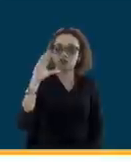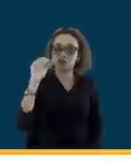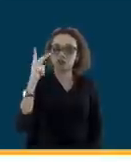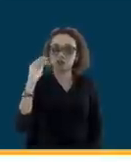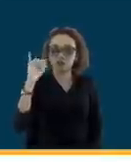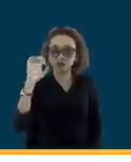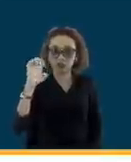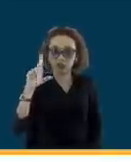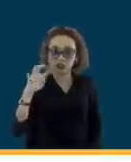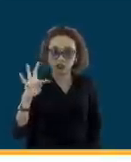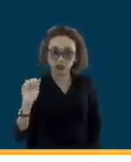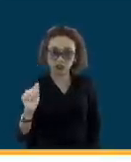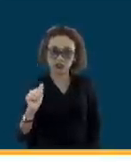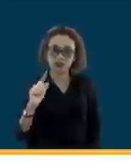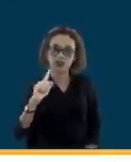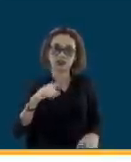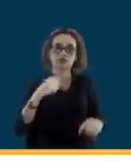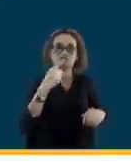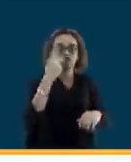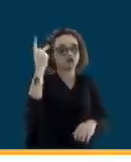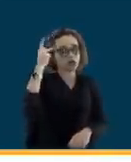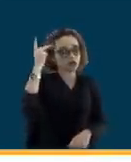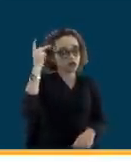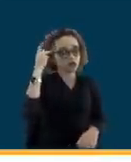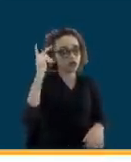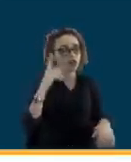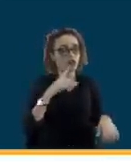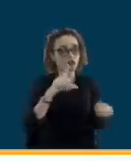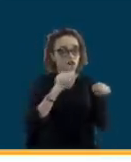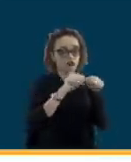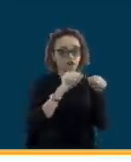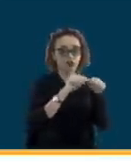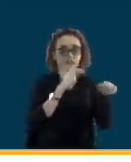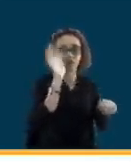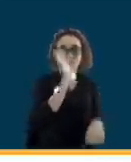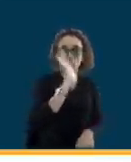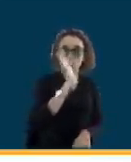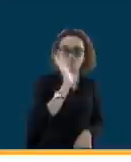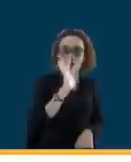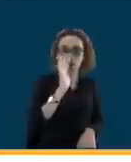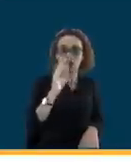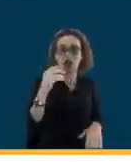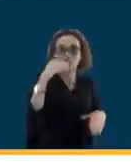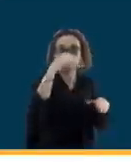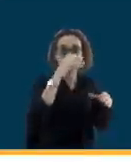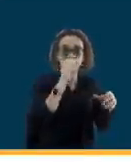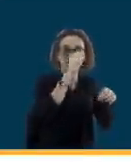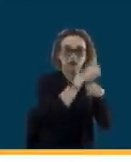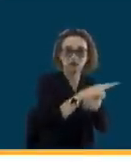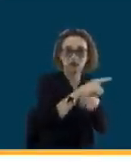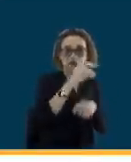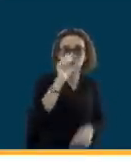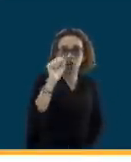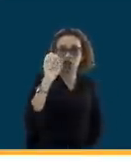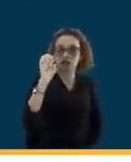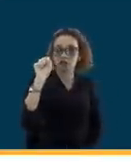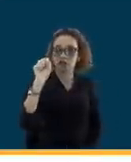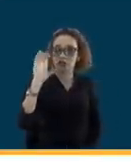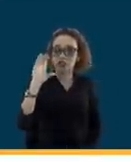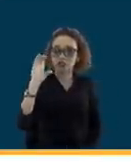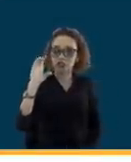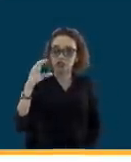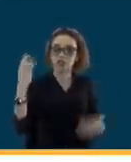aqui, fiz faculdade, aqui eu entrei no SESC, e aqui eu fiz carreira no SESC, e hoje sou diretor do SESC São